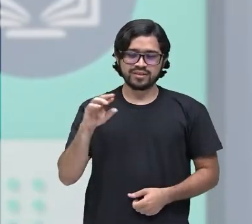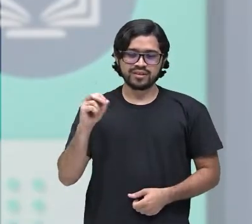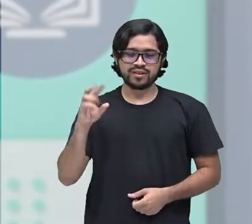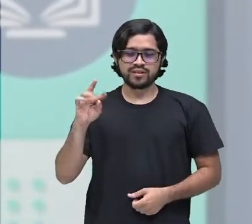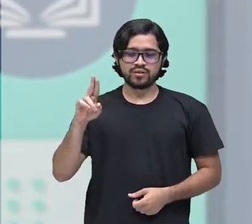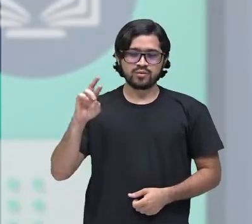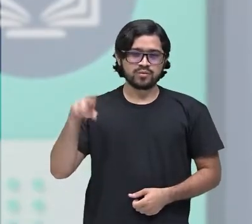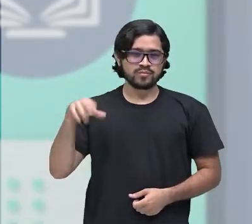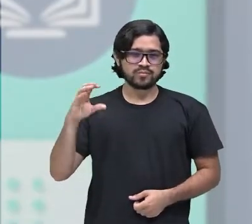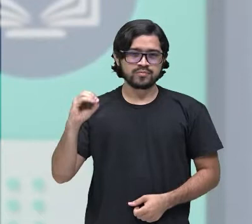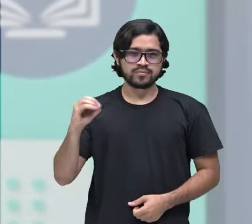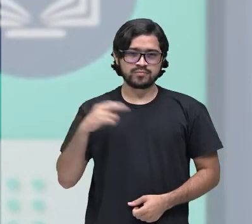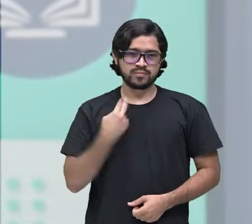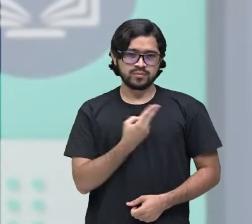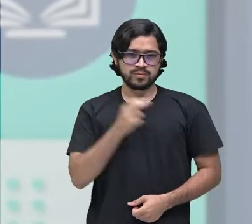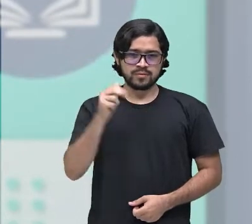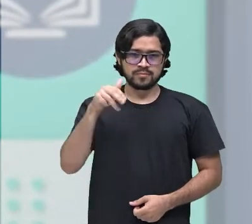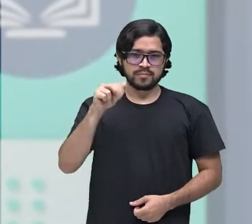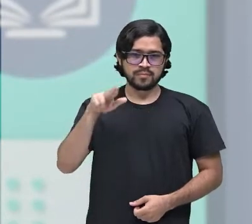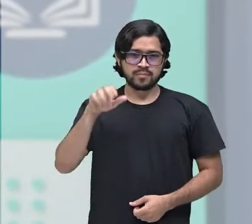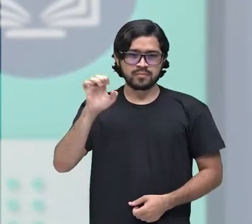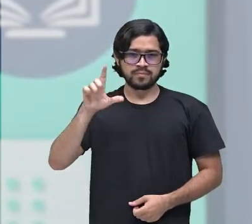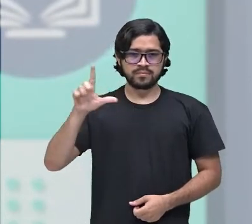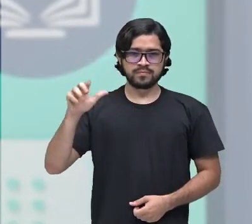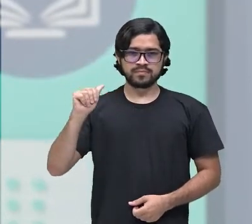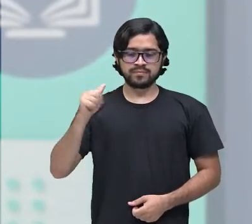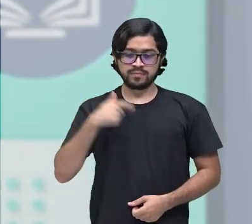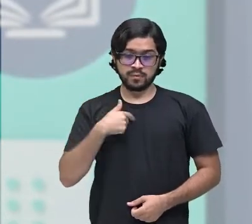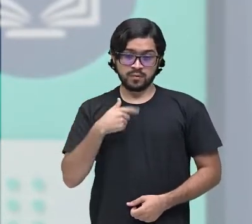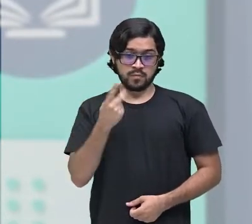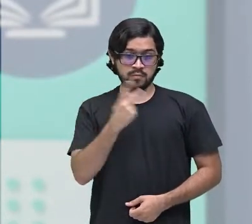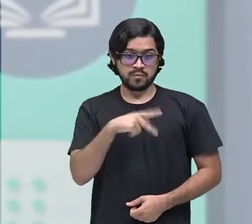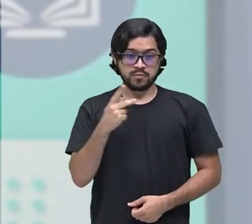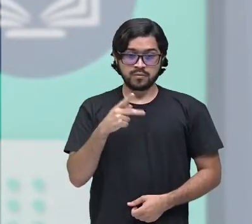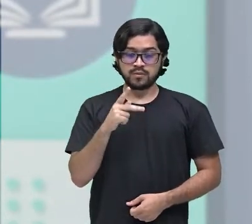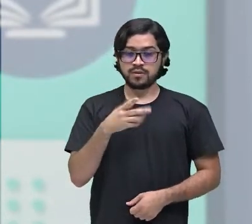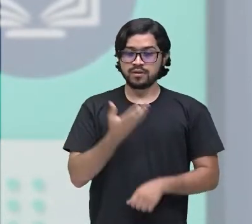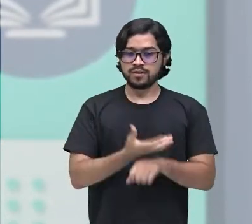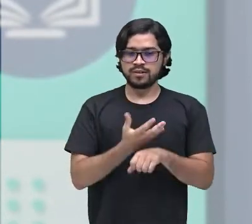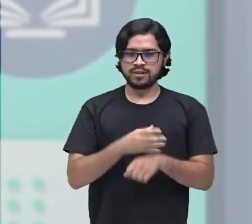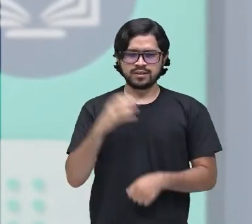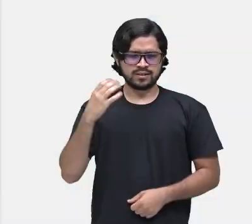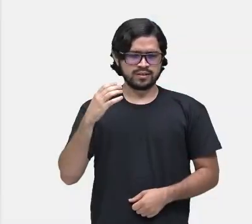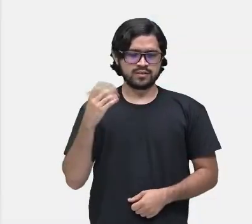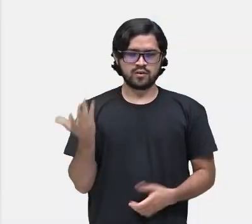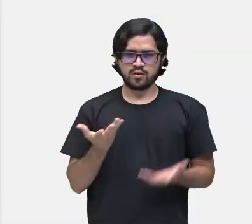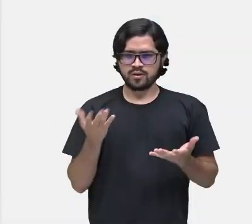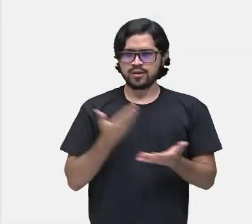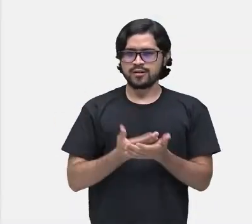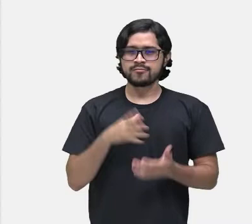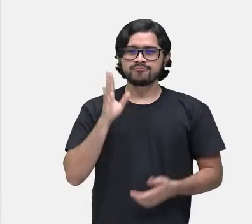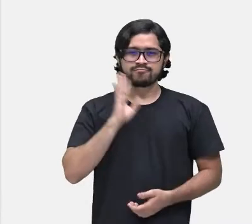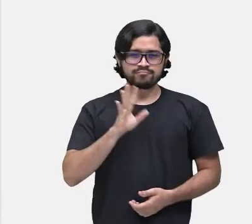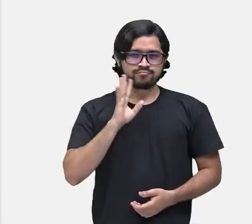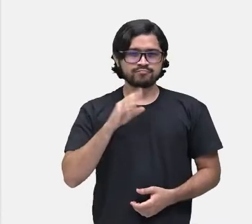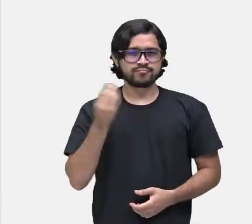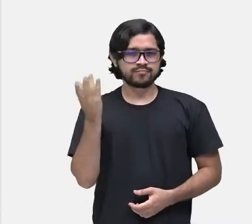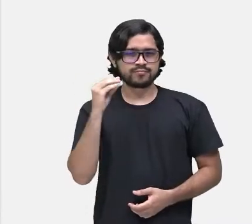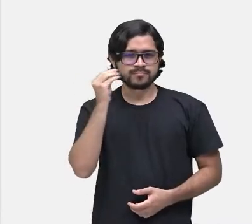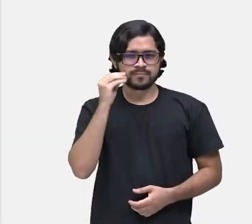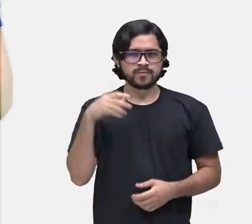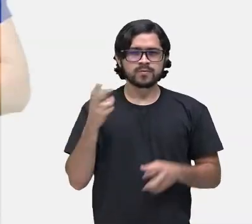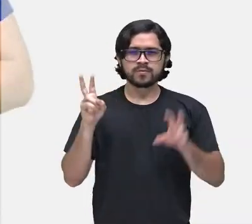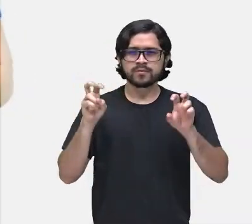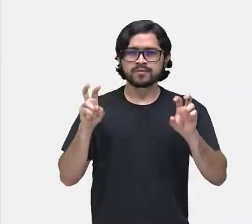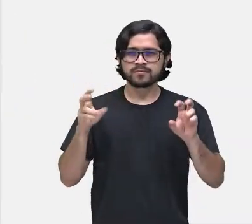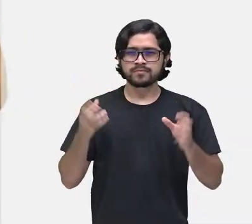professora Manuela Cerejo, sou professora de Ciências e trouxe uma aula bem legal para vocês. Bora ver qual vai ser o assunto da nossa aula de